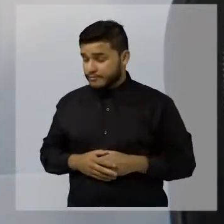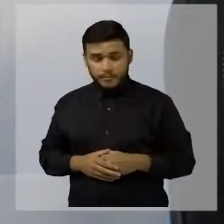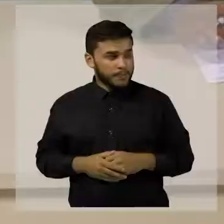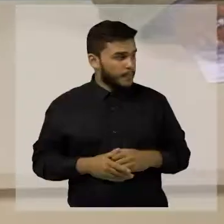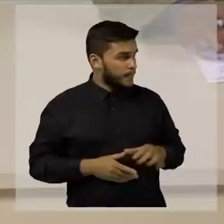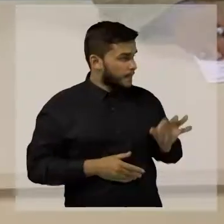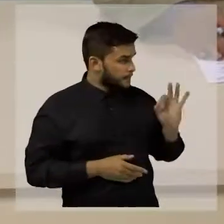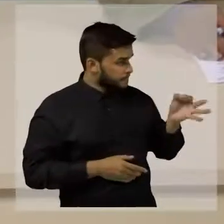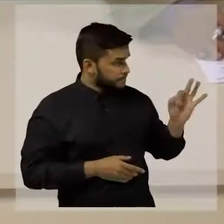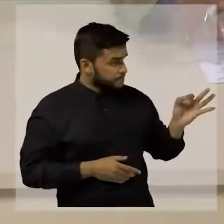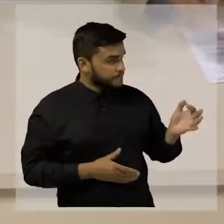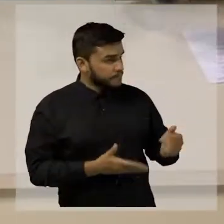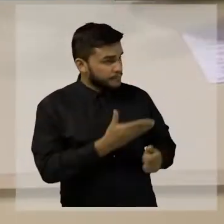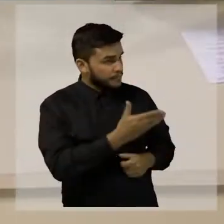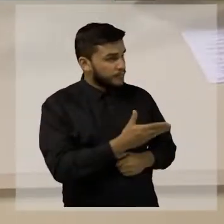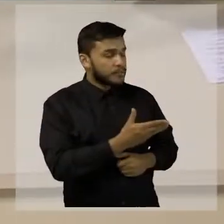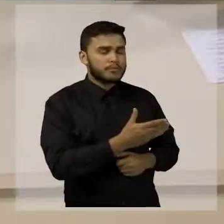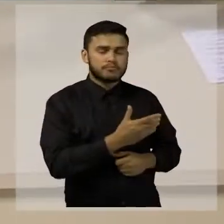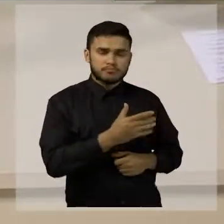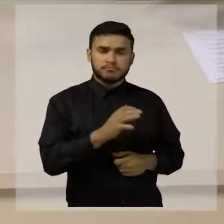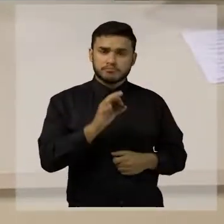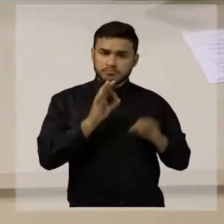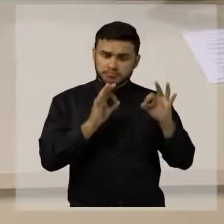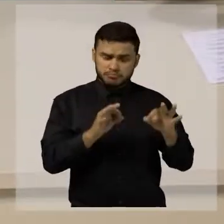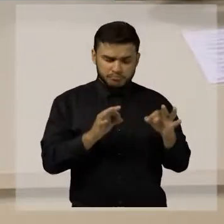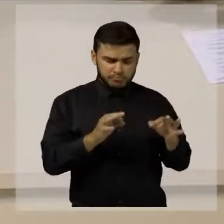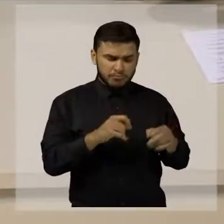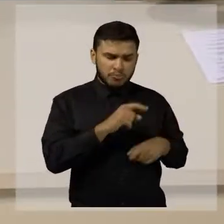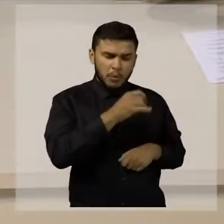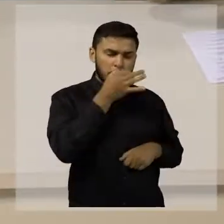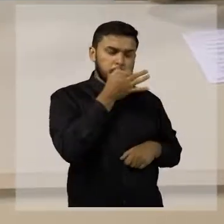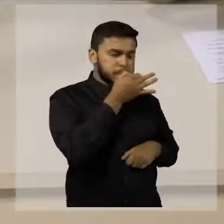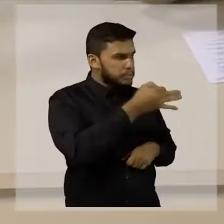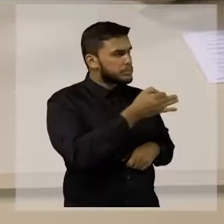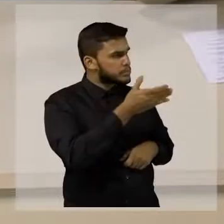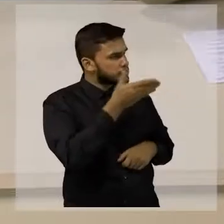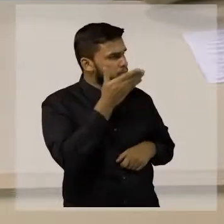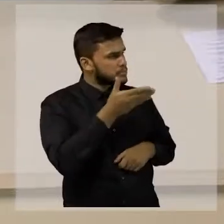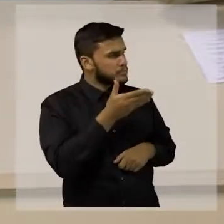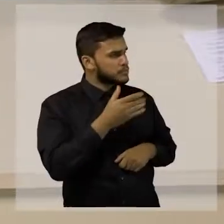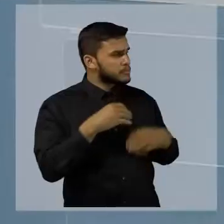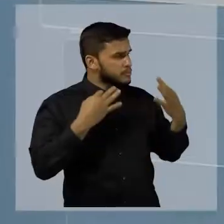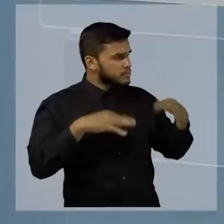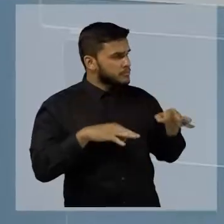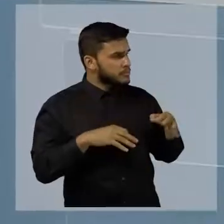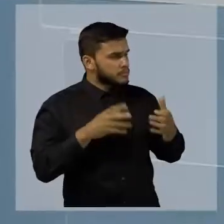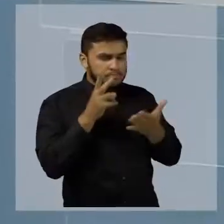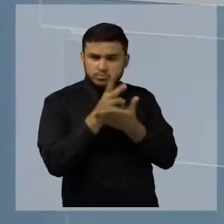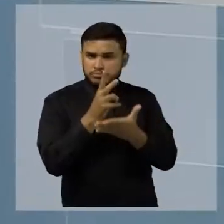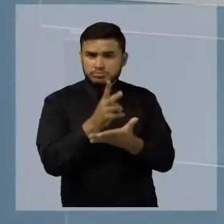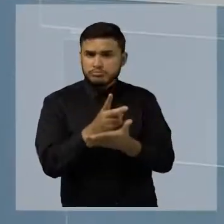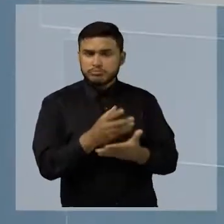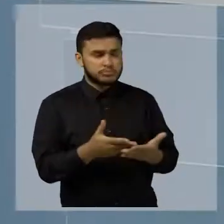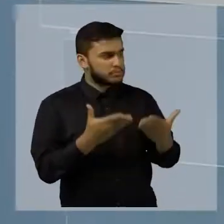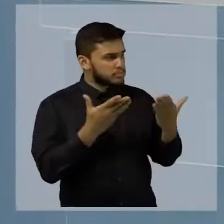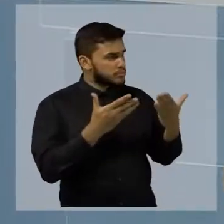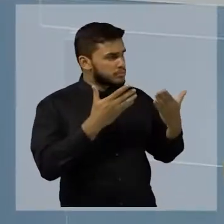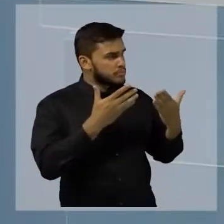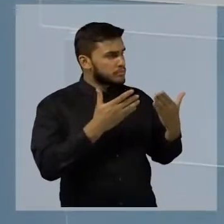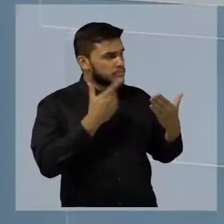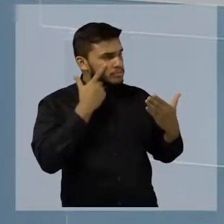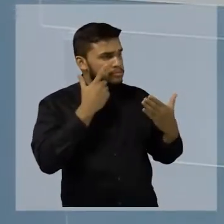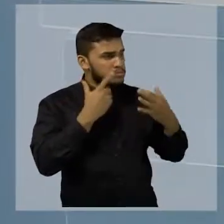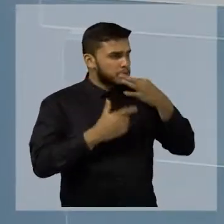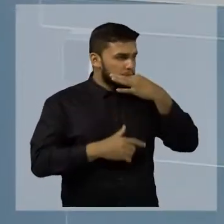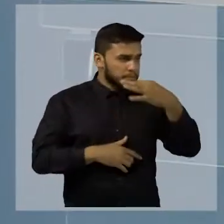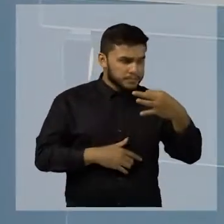Cláudio Ferreira Barbosa, esse seu ponto de vista é interessante. Você não entra em contradição, você dá dois pontos